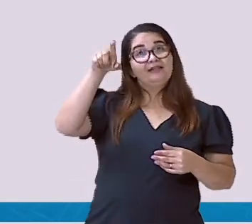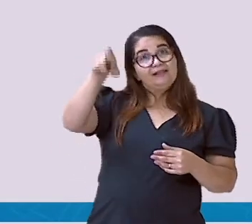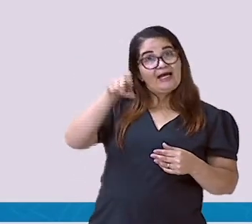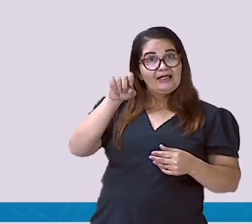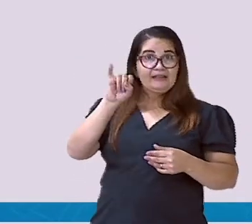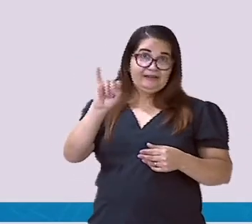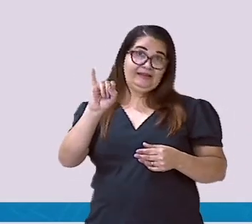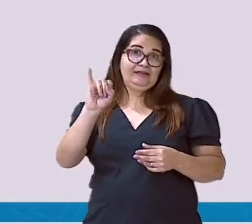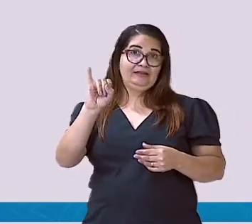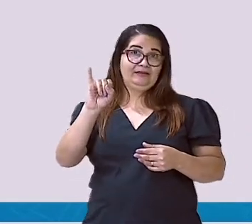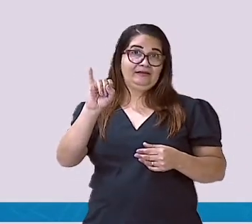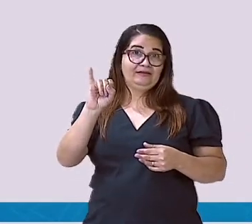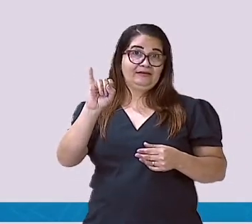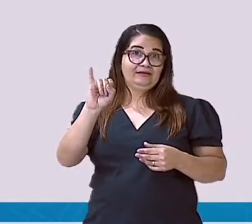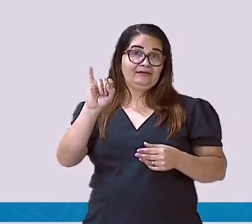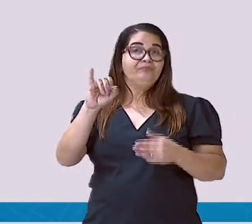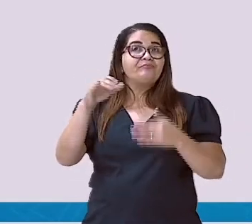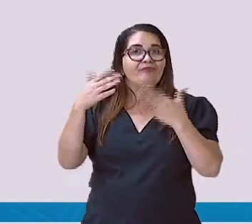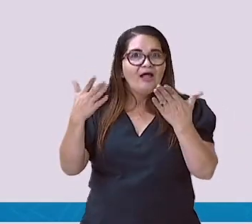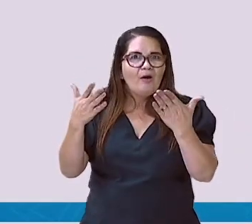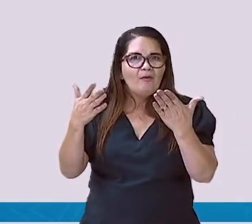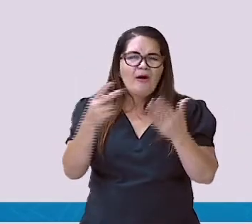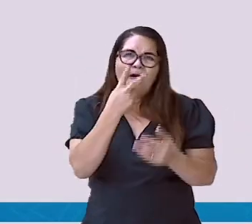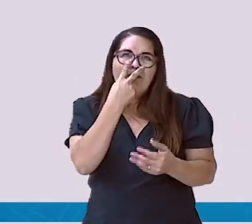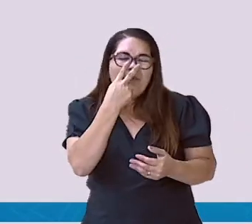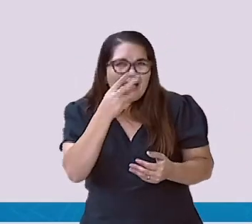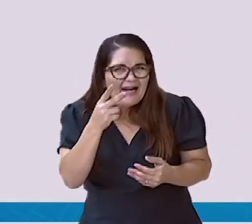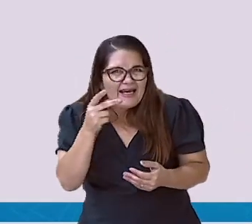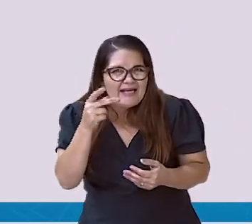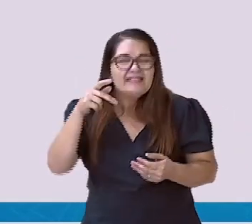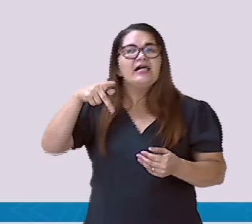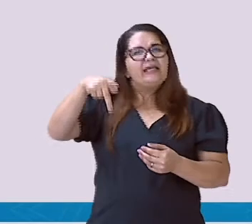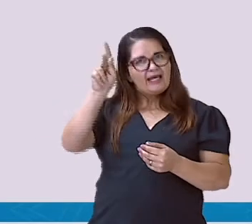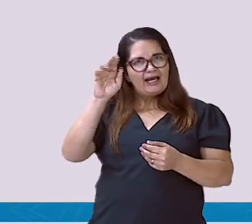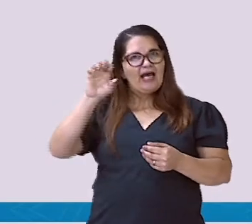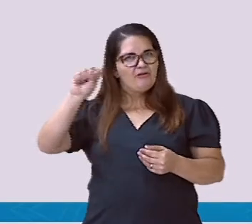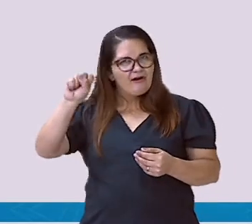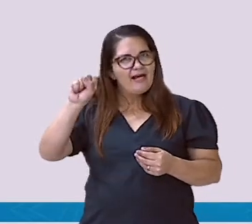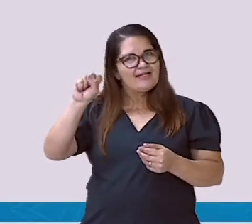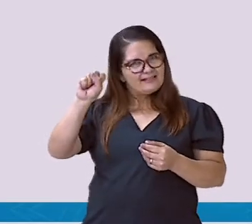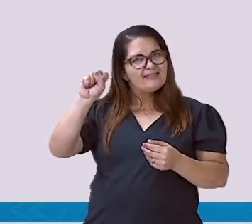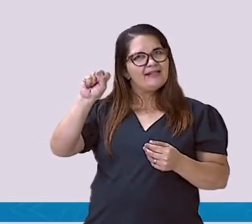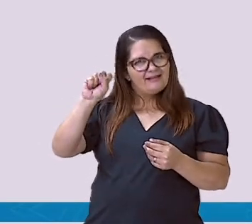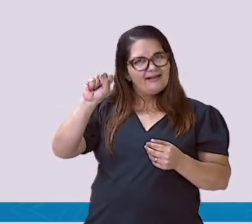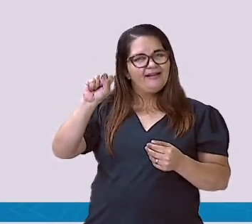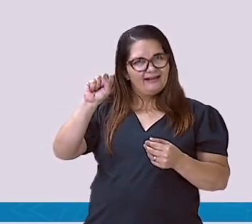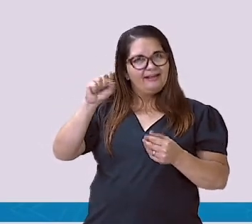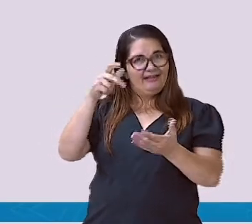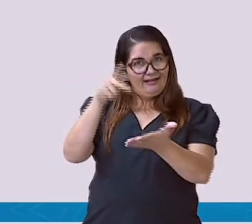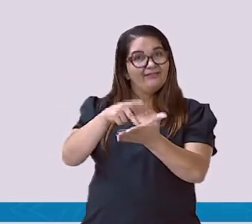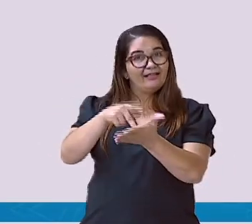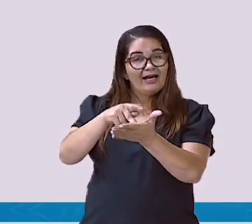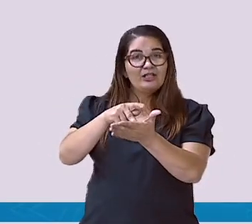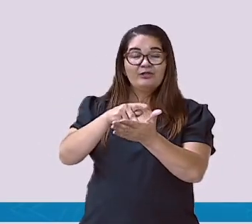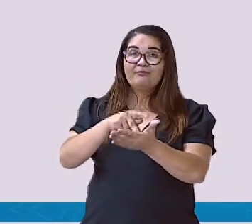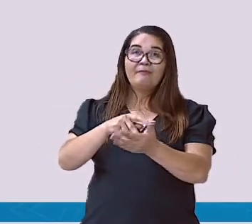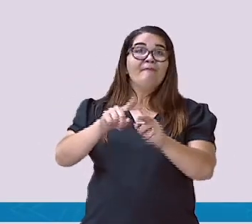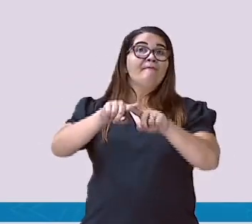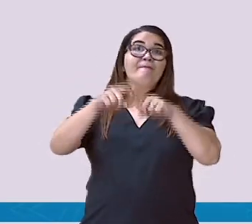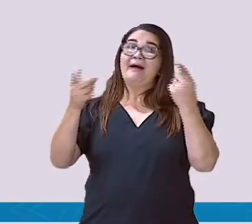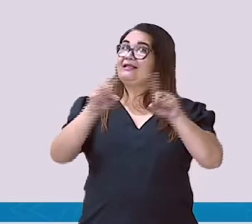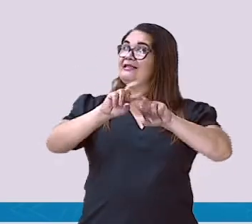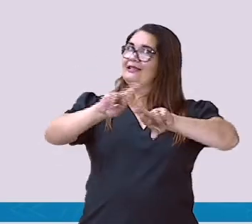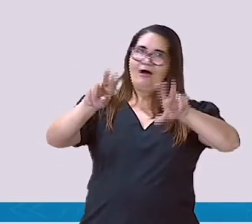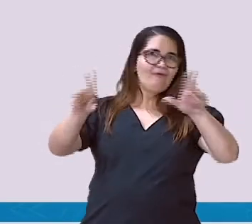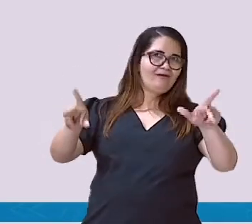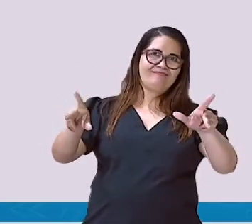falo táxi. O X e o I formam uma junção e aí